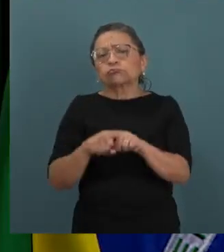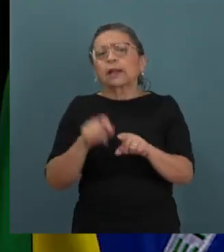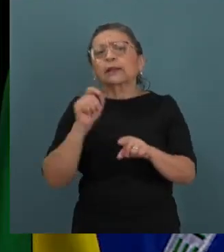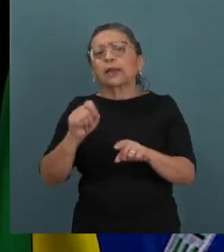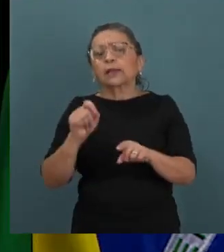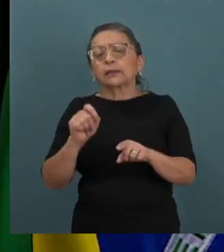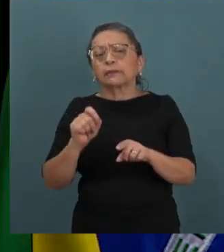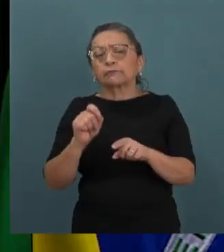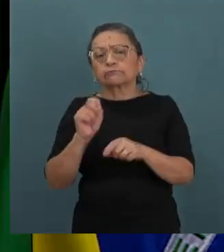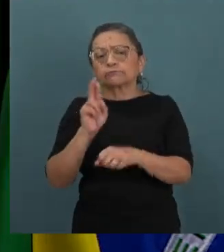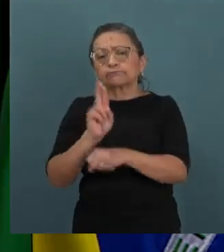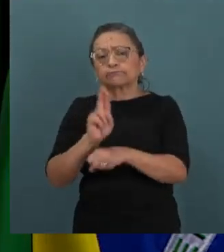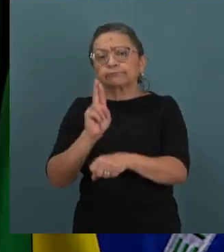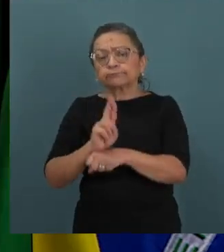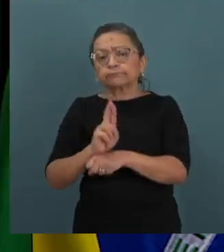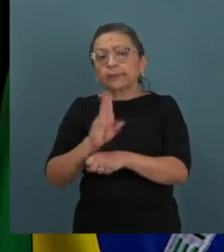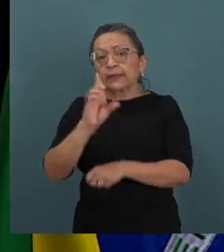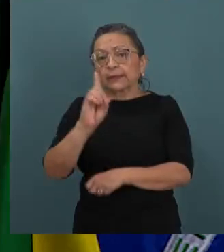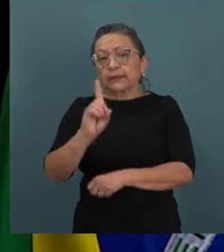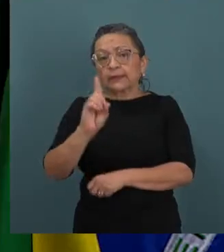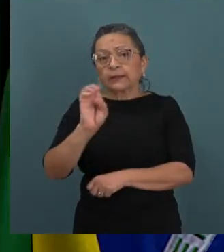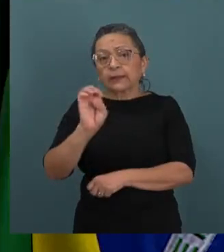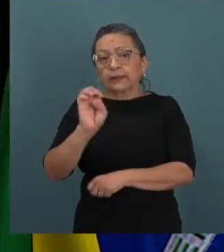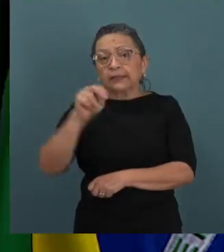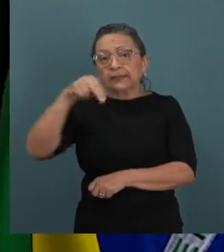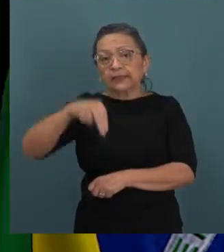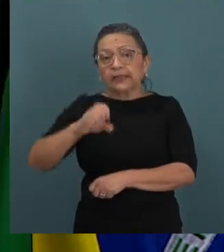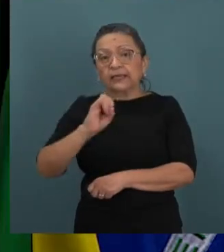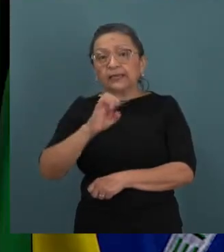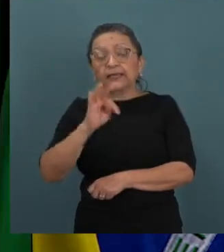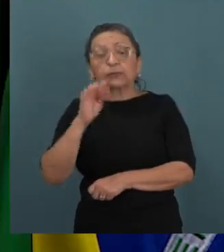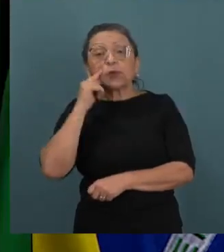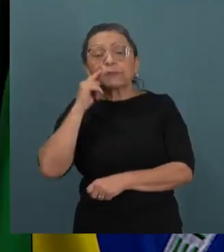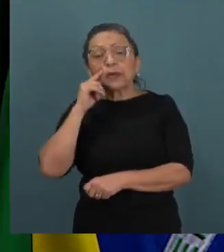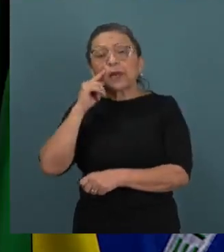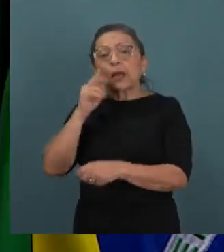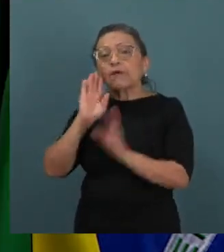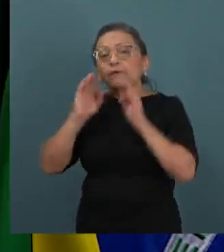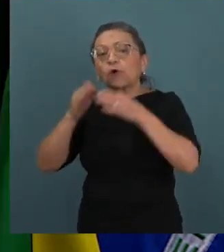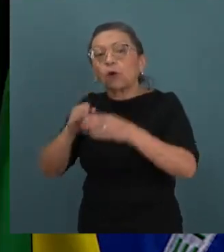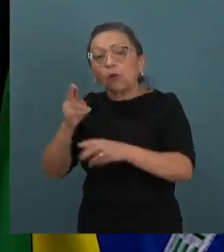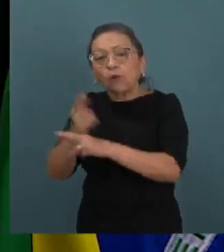Superintendência Regional do DENIT para a manutenção das rodovias